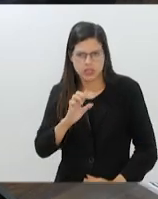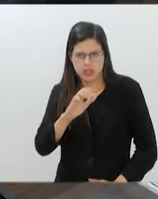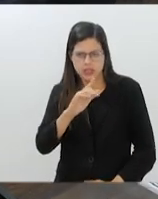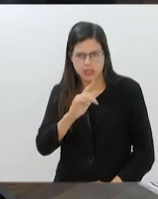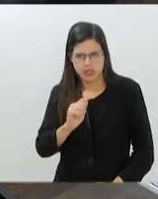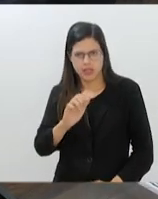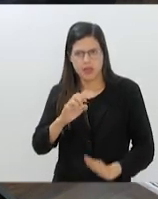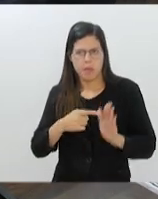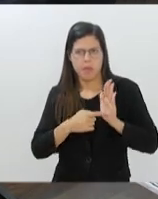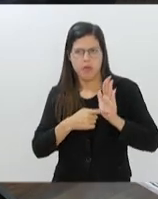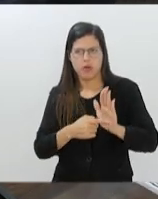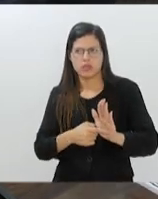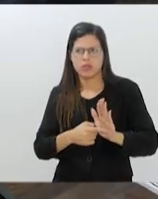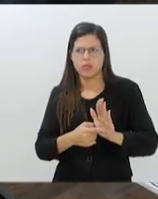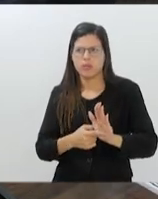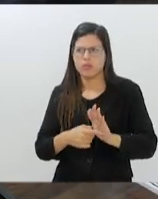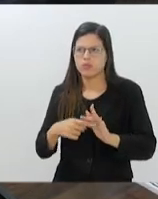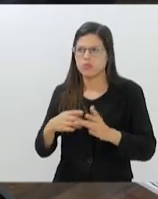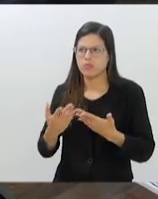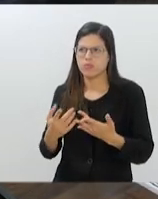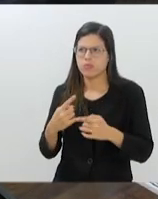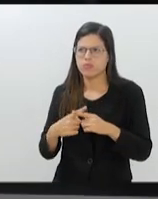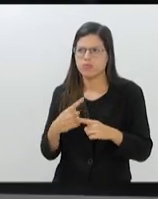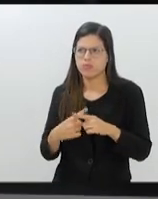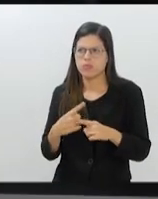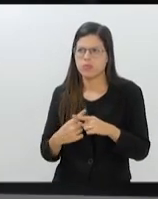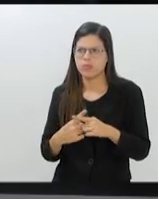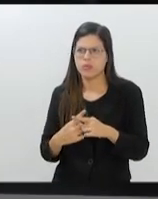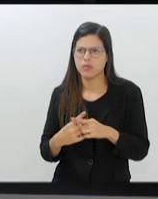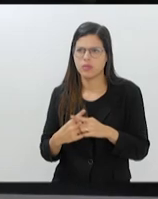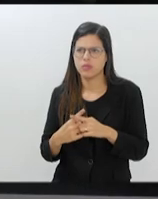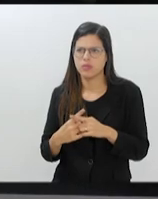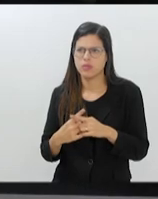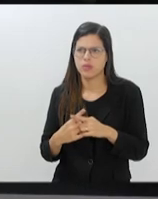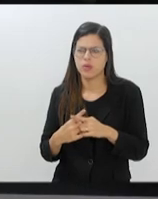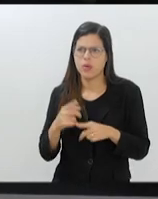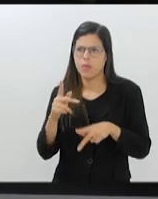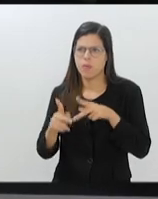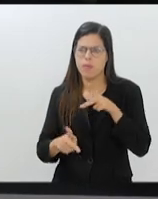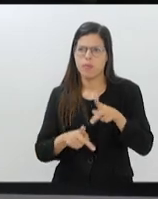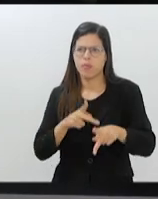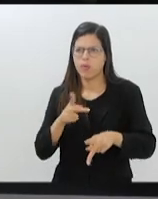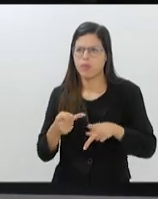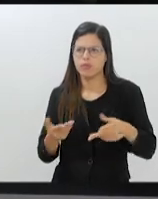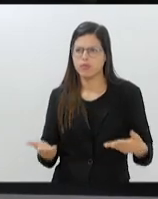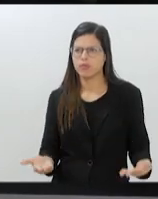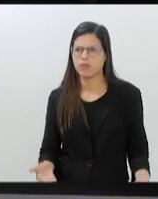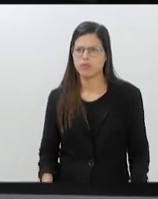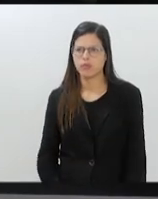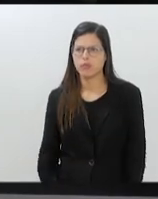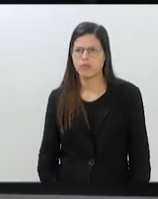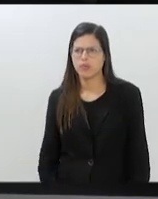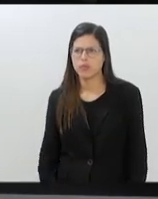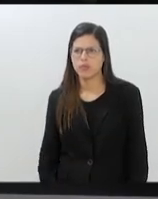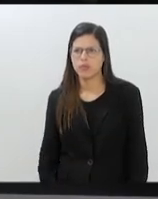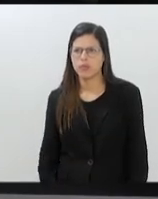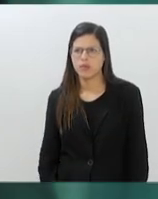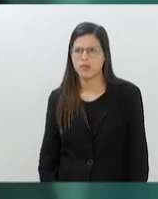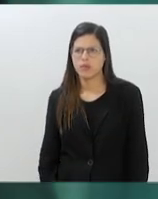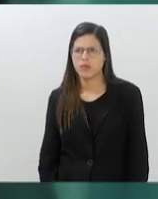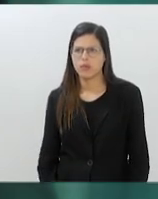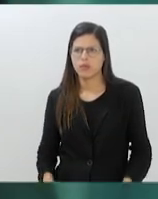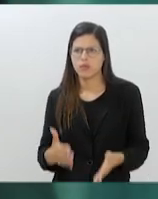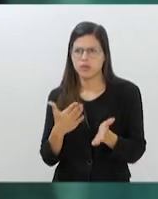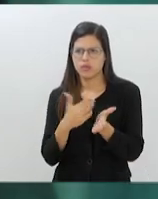Qual o retorno pra população Fluminense po pra população Fluminense não mas não tem retorno nenhum PR compania desd de dinheiro